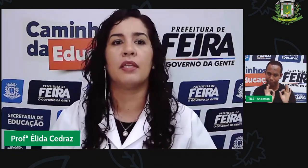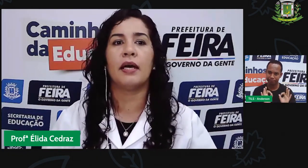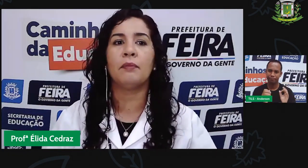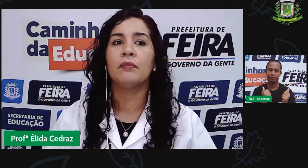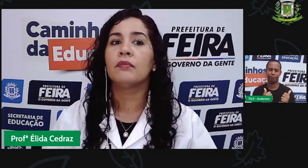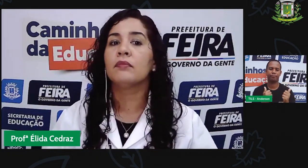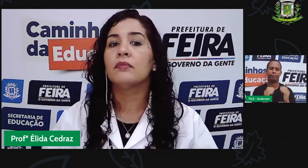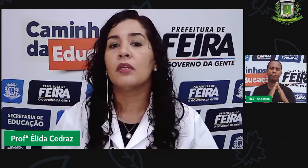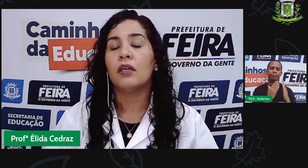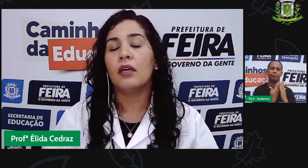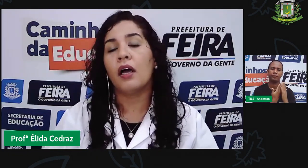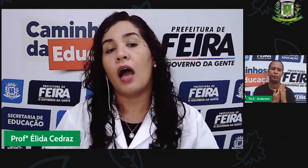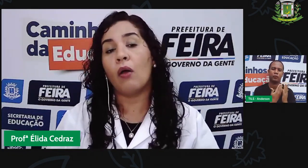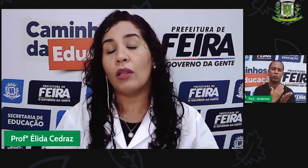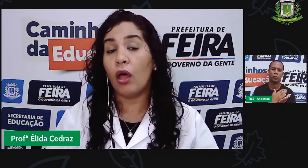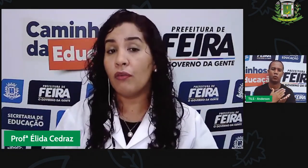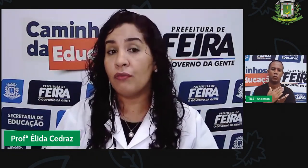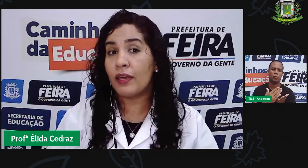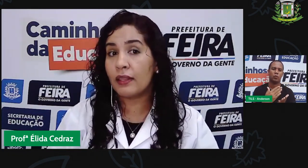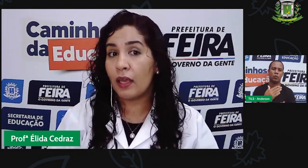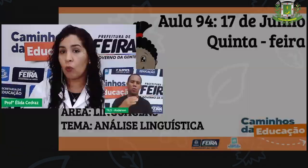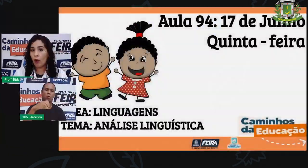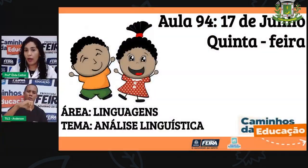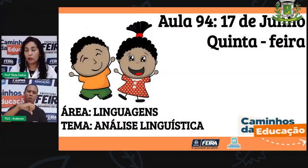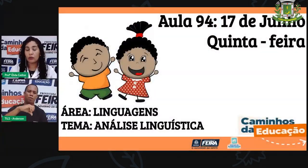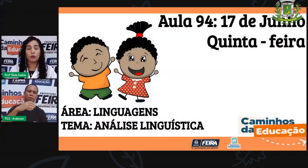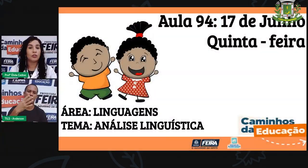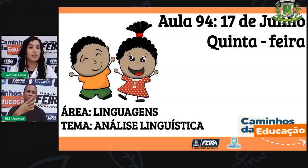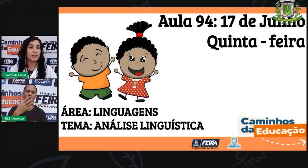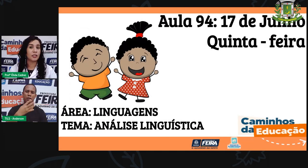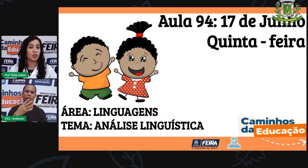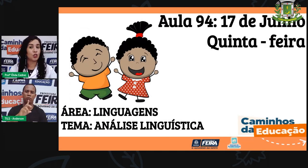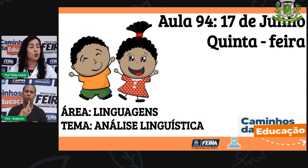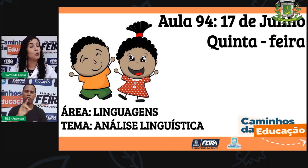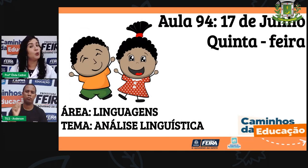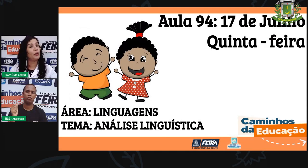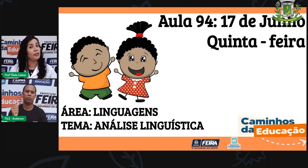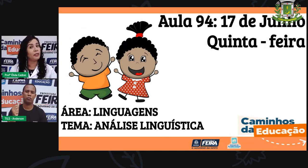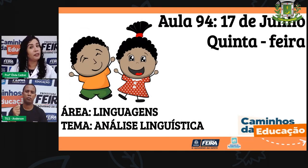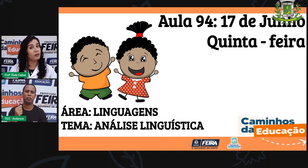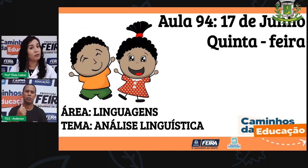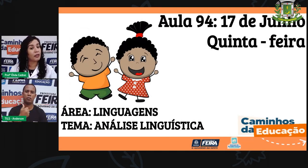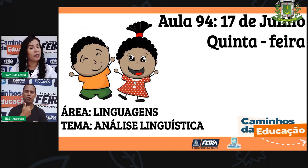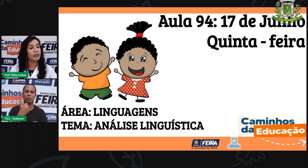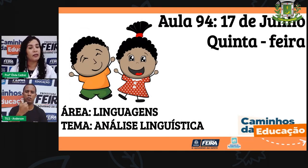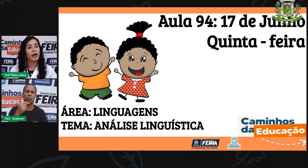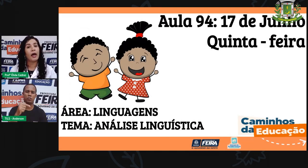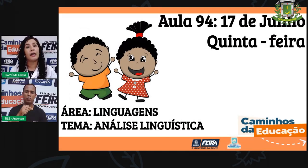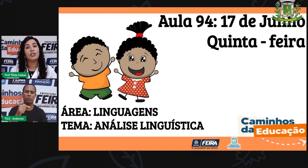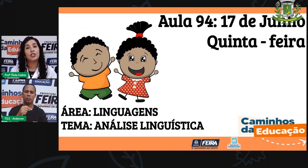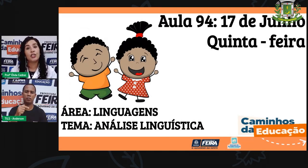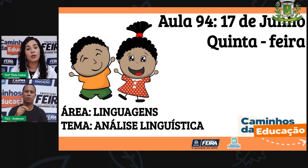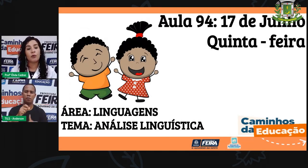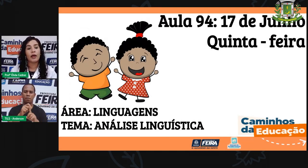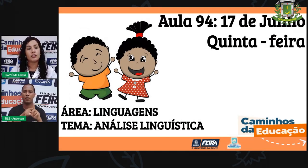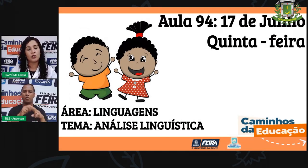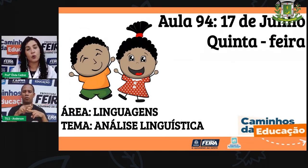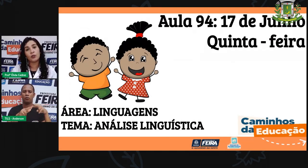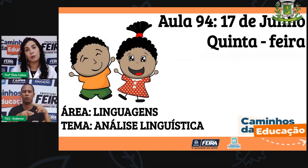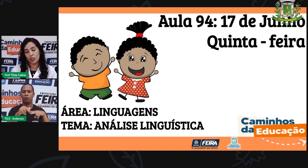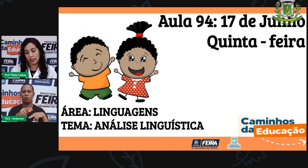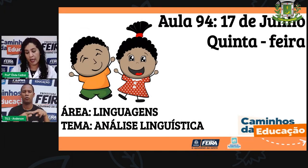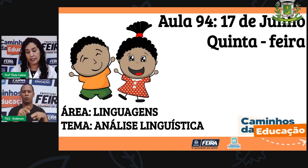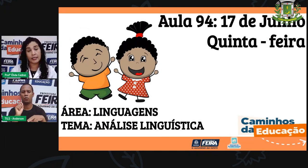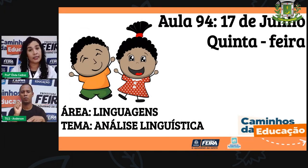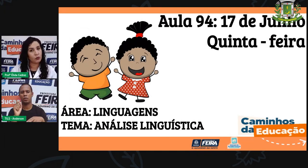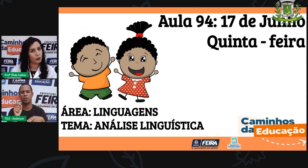aula. Vamos lá? Aula 94, 17 de junho, quinta-feira, área de linguagem